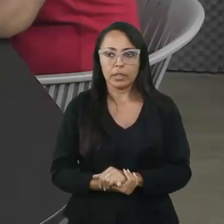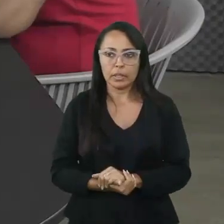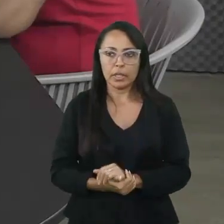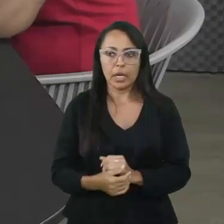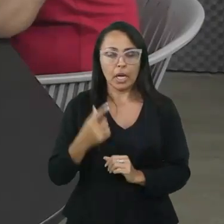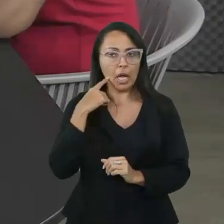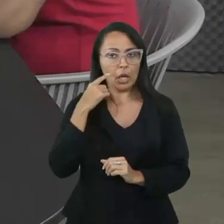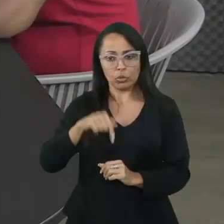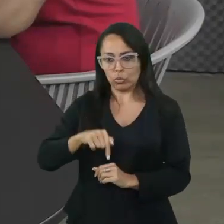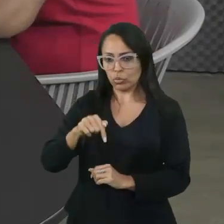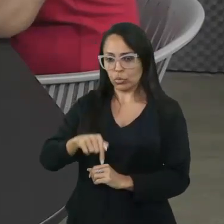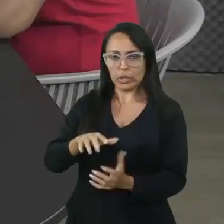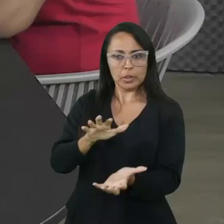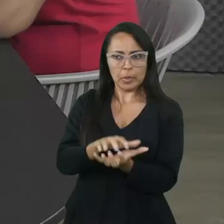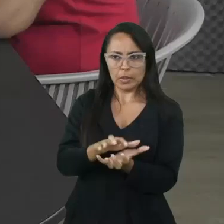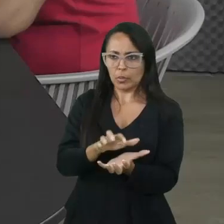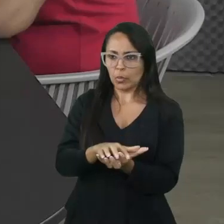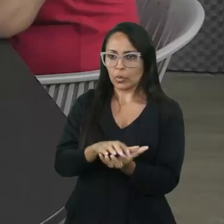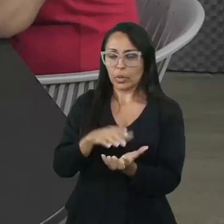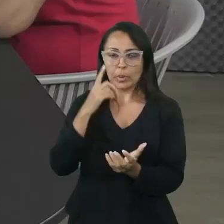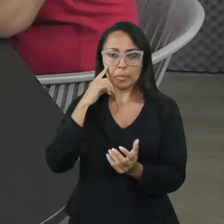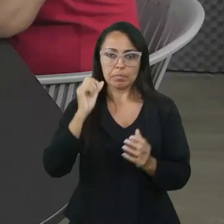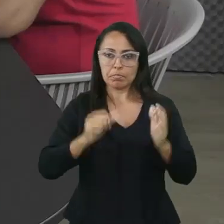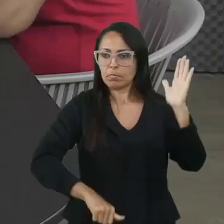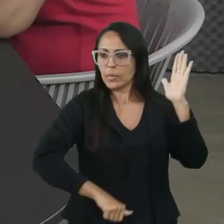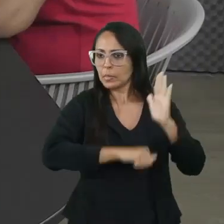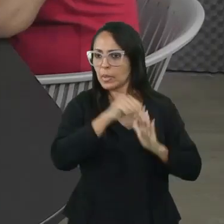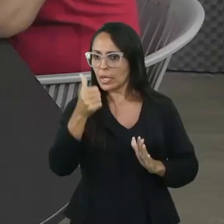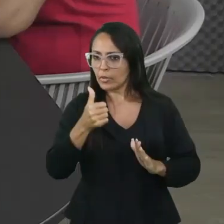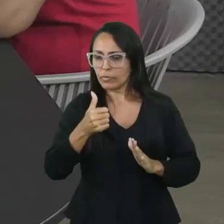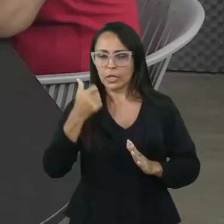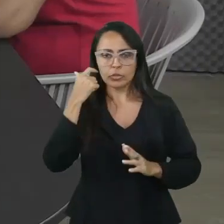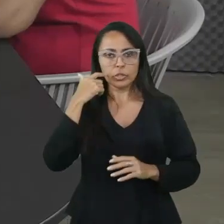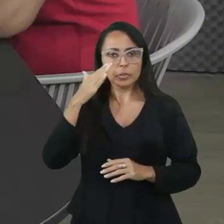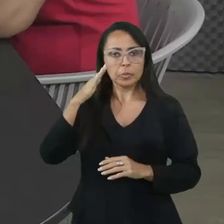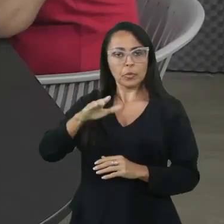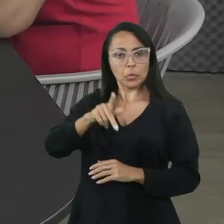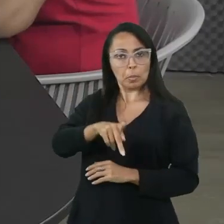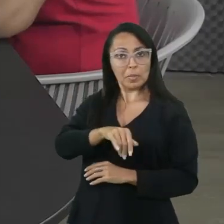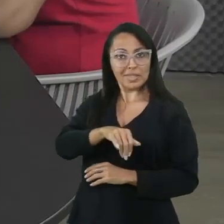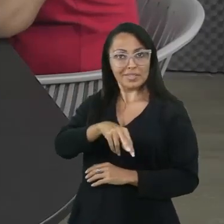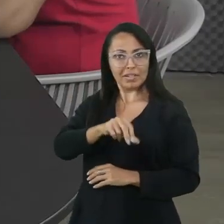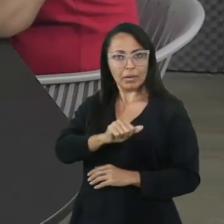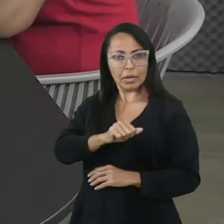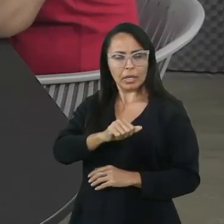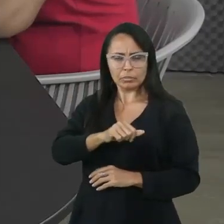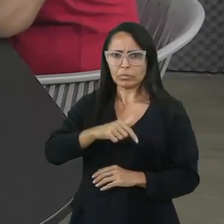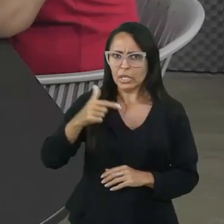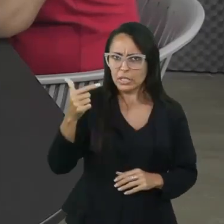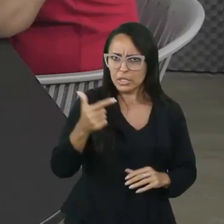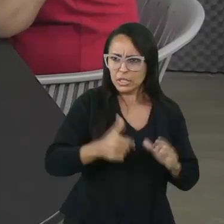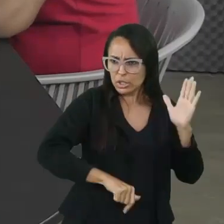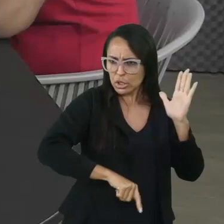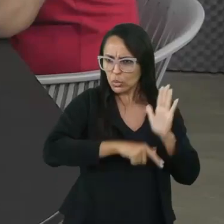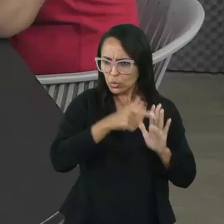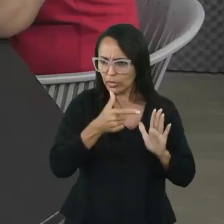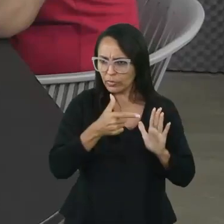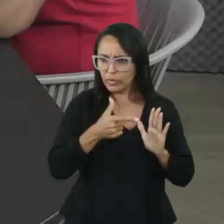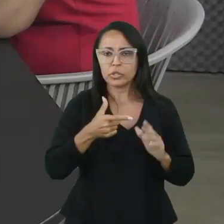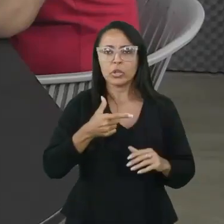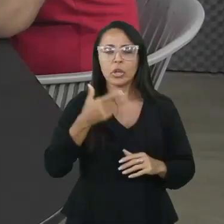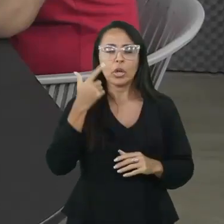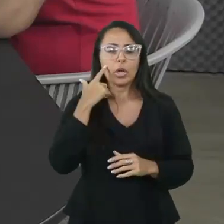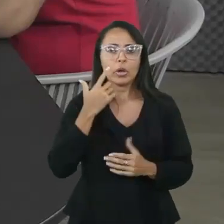daqui de Pernambuco, e a primeira vez que eu pisei efetivamente na Brasília Teimosa, a primeira não, vamos lá, a segunda vez que eu pisei na Brasília Teimosa foi quando eu